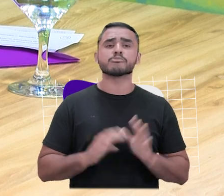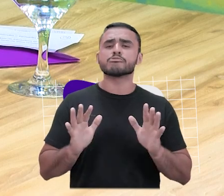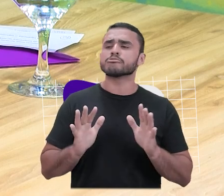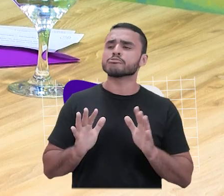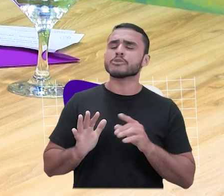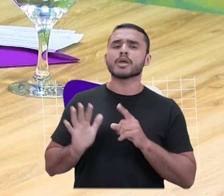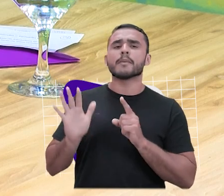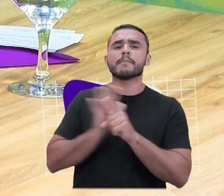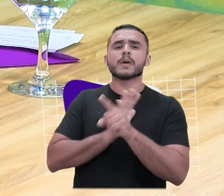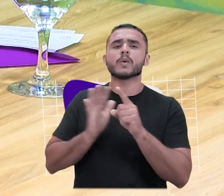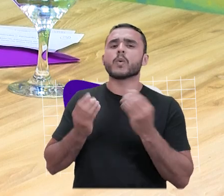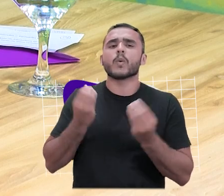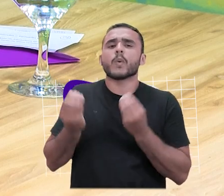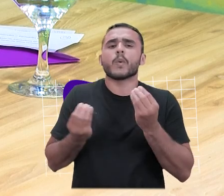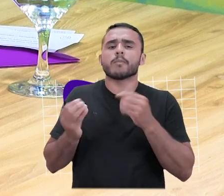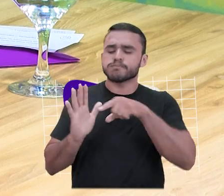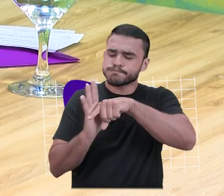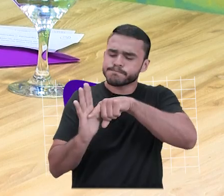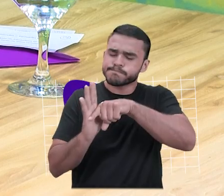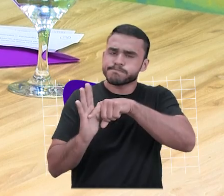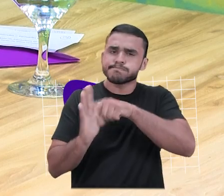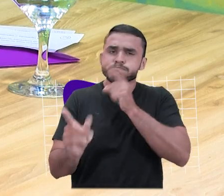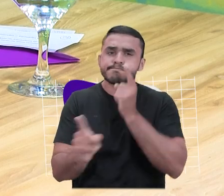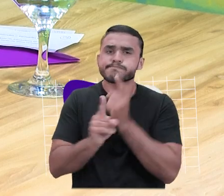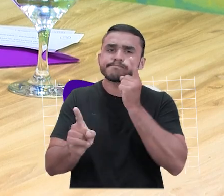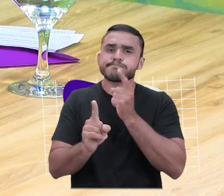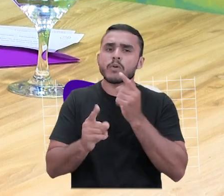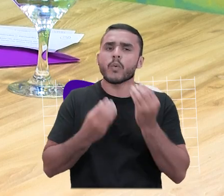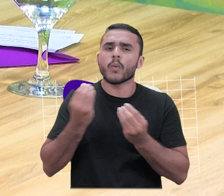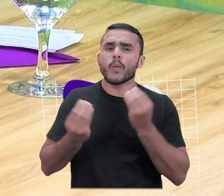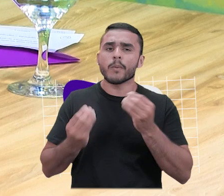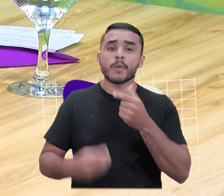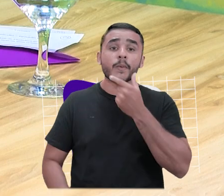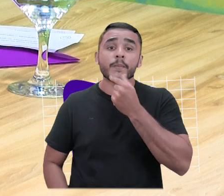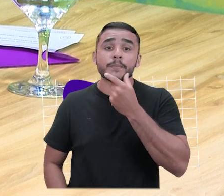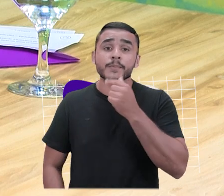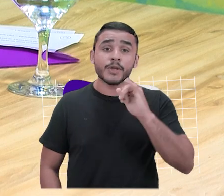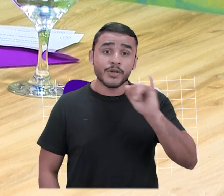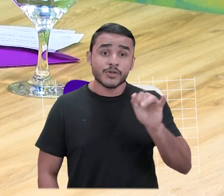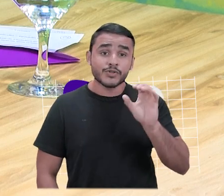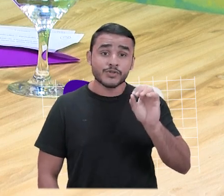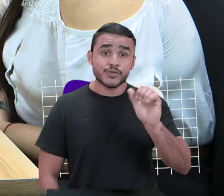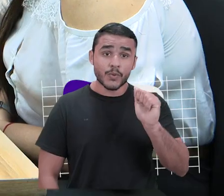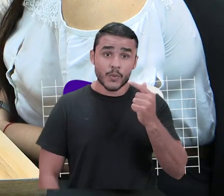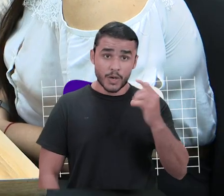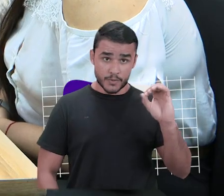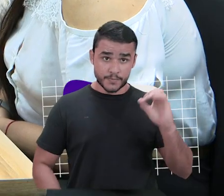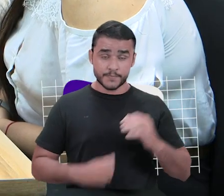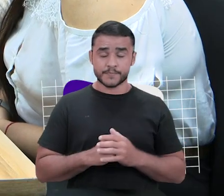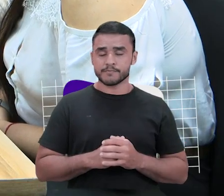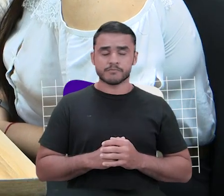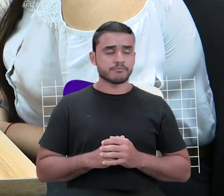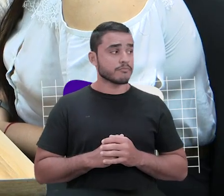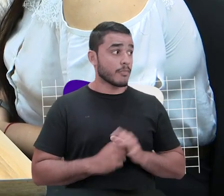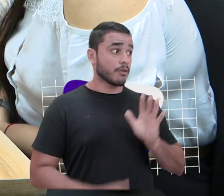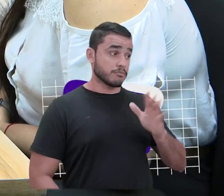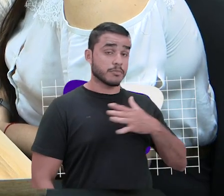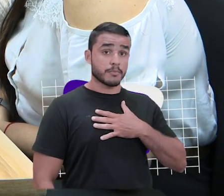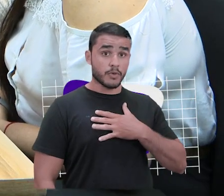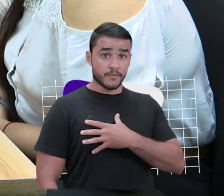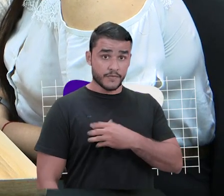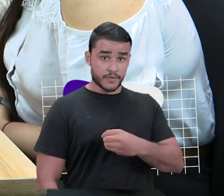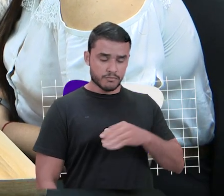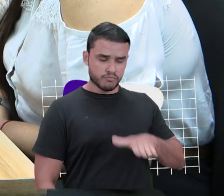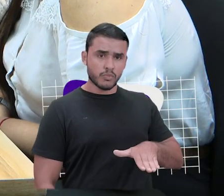diagnóstico do João. Do João? Para as pessoas entenderem mais ou menos. O João, ele evoluiu dentro do esperado até 1 ano de